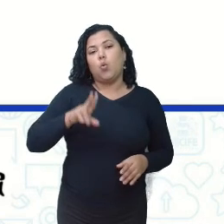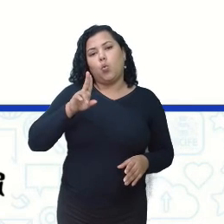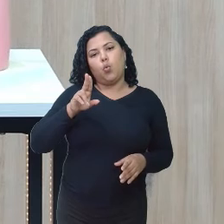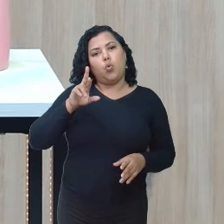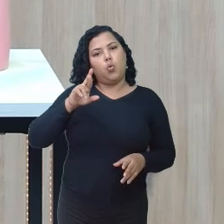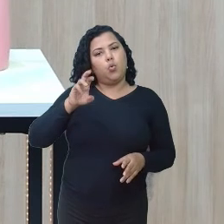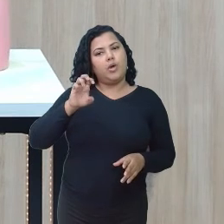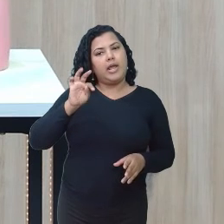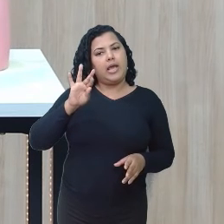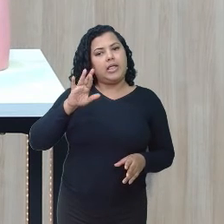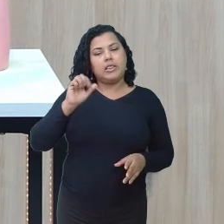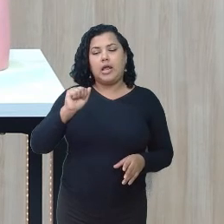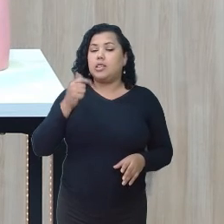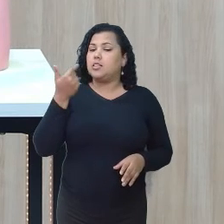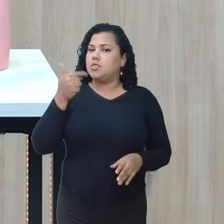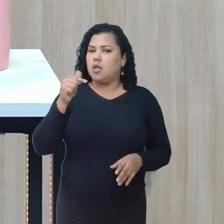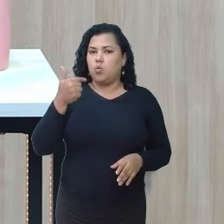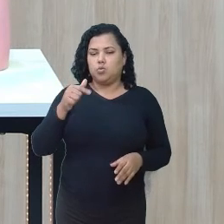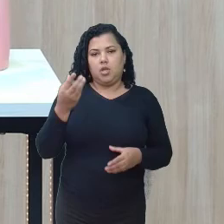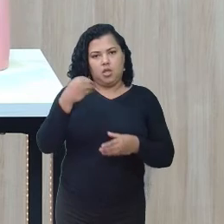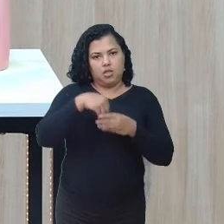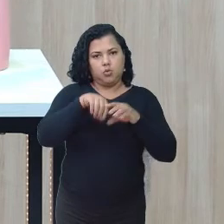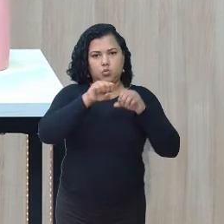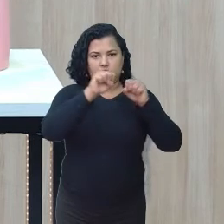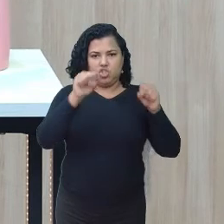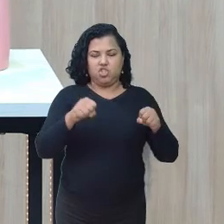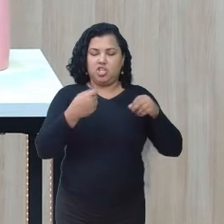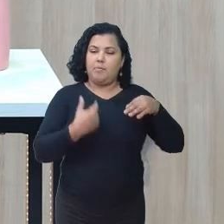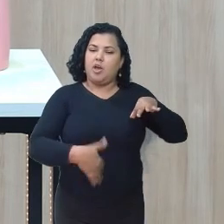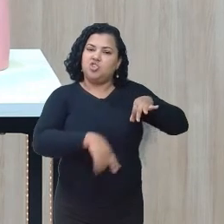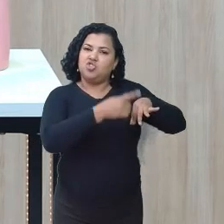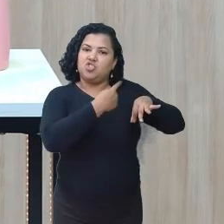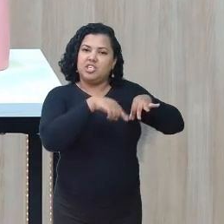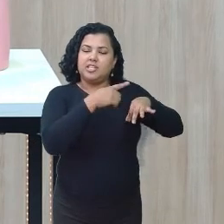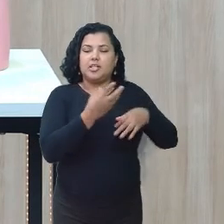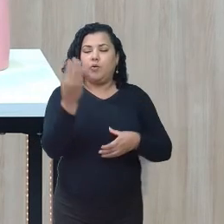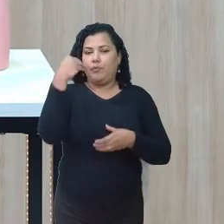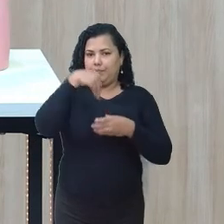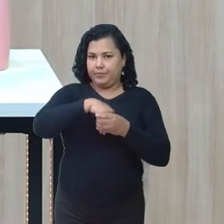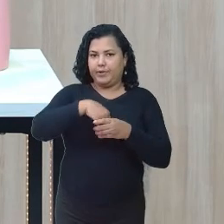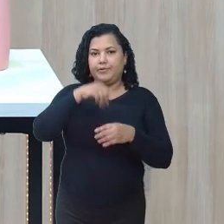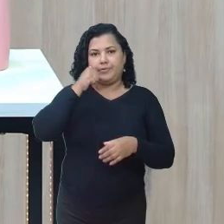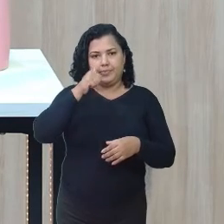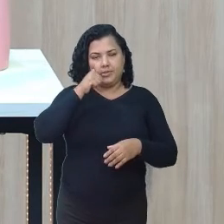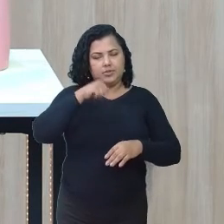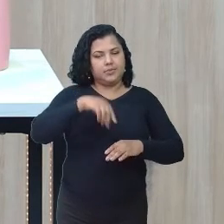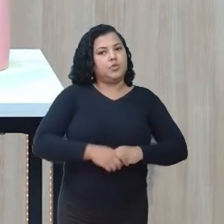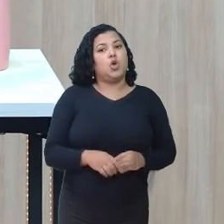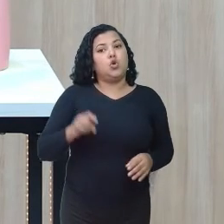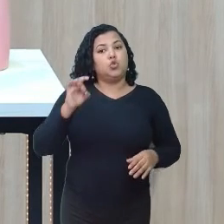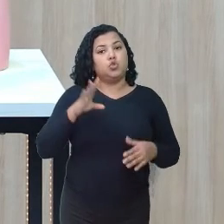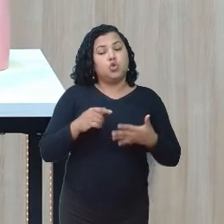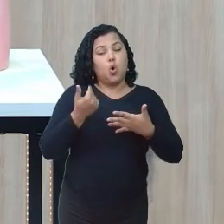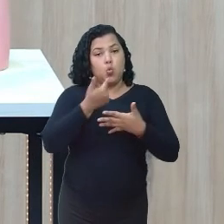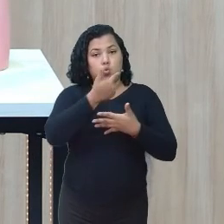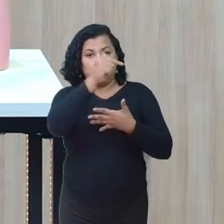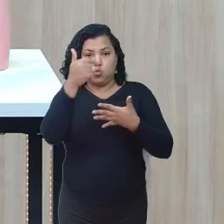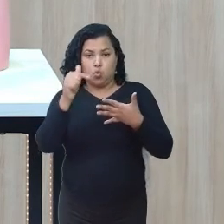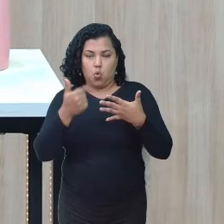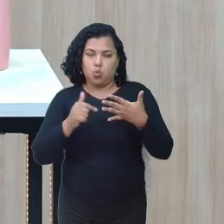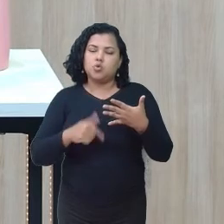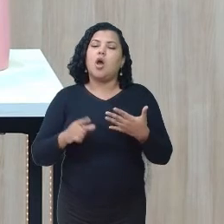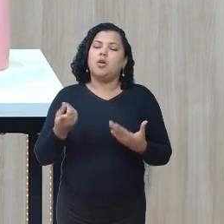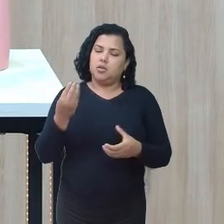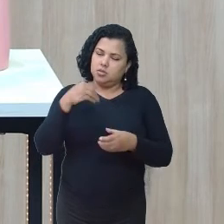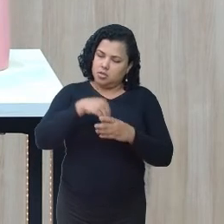do sistema genital feminino. Ela está de fora, só os outros 4 itens, eles